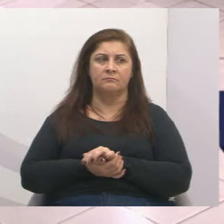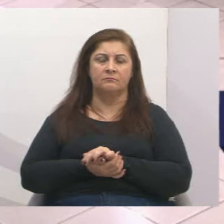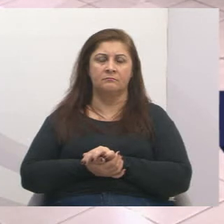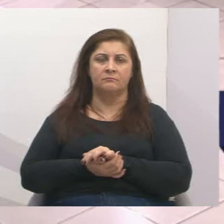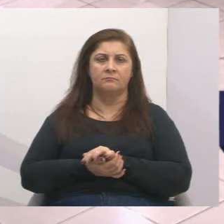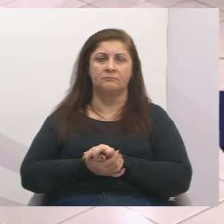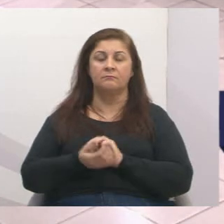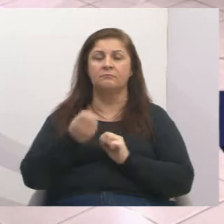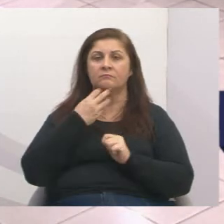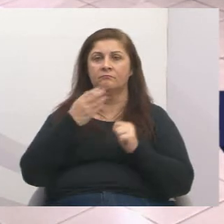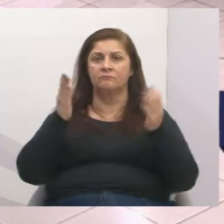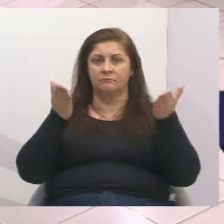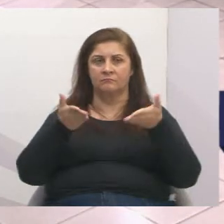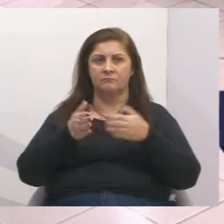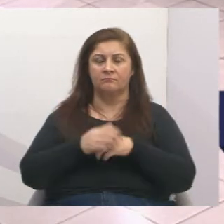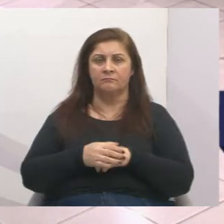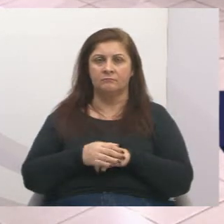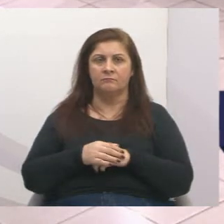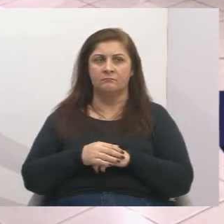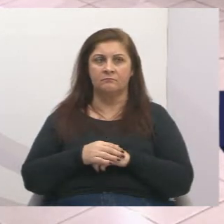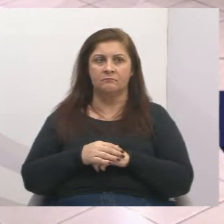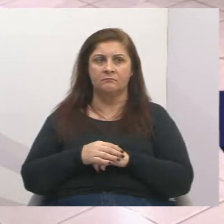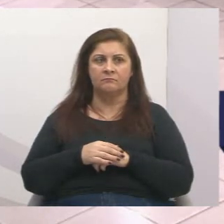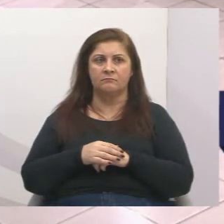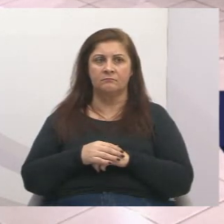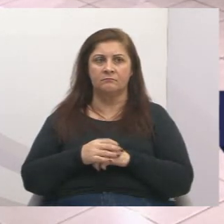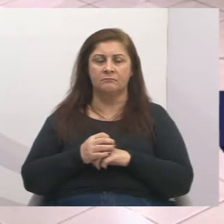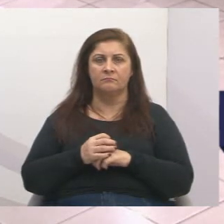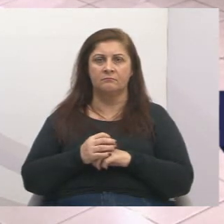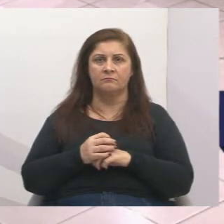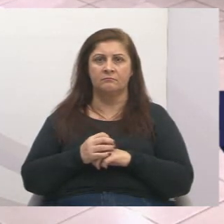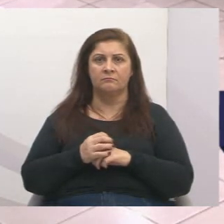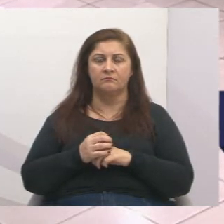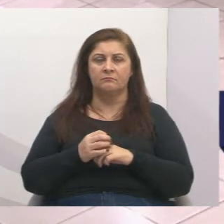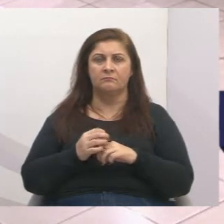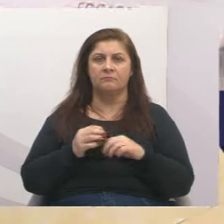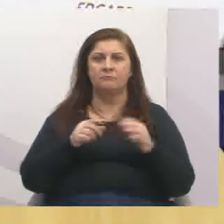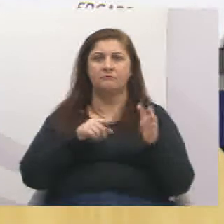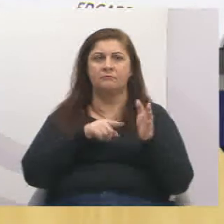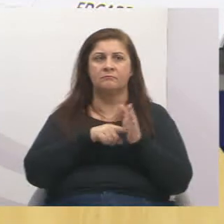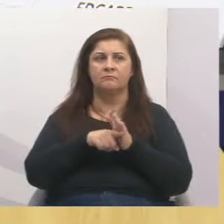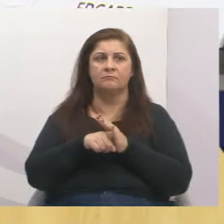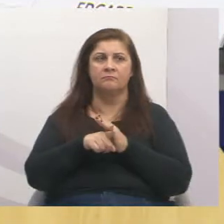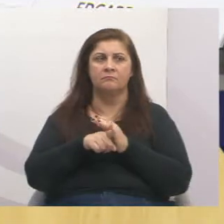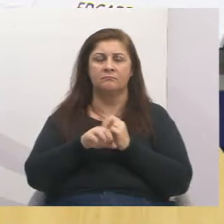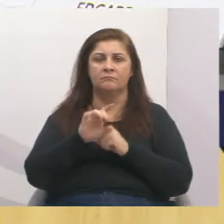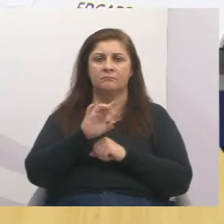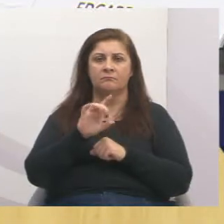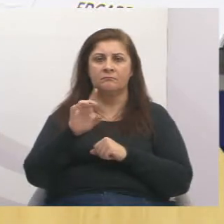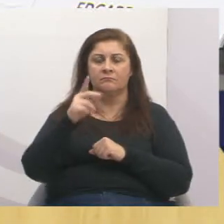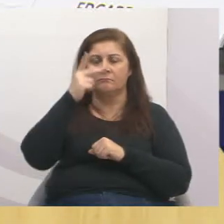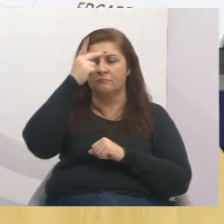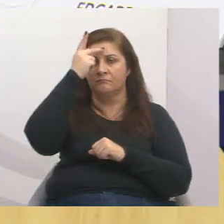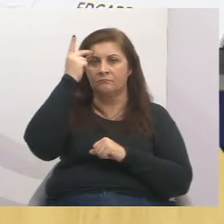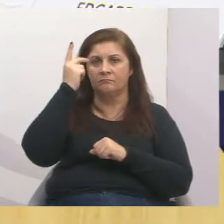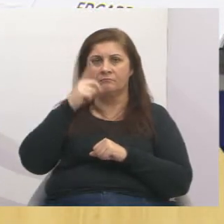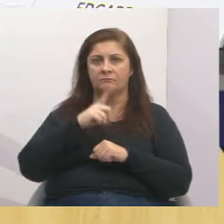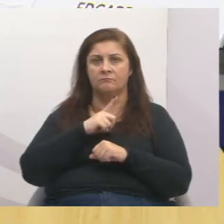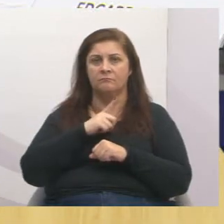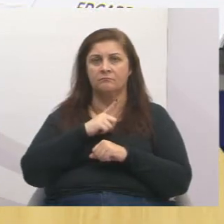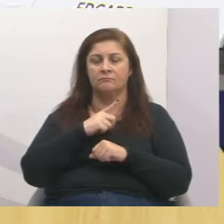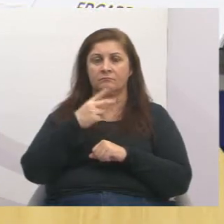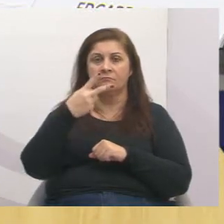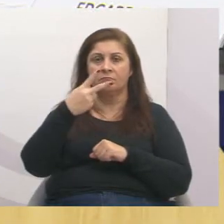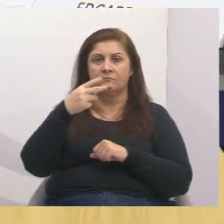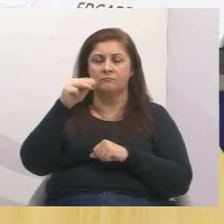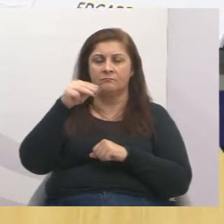Bom, nesse momento, abro a palavra, pergunta ao público. Cada pessoa terá um tempo limite de 2